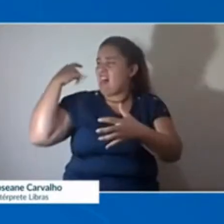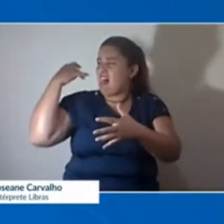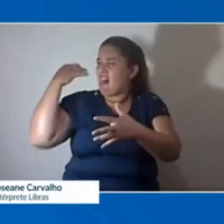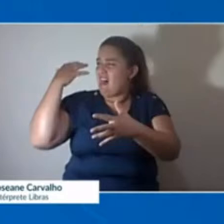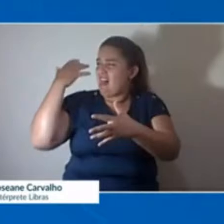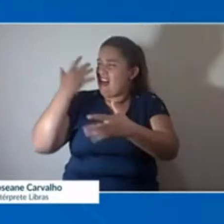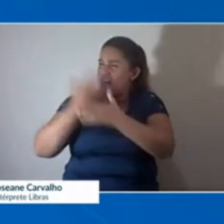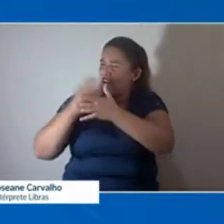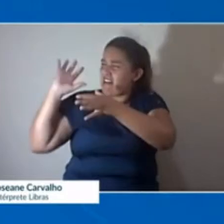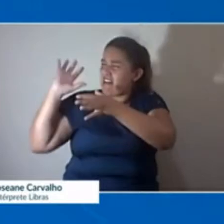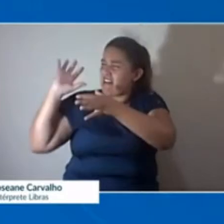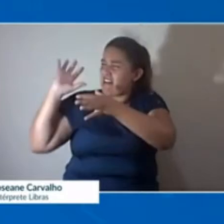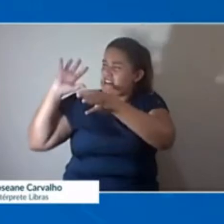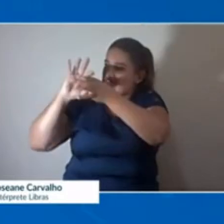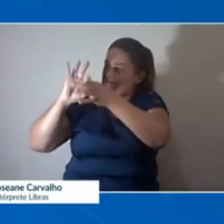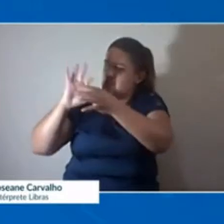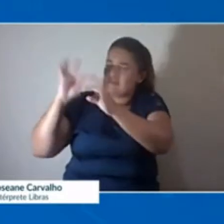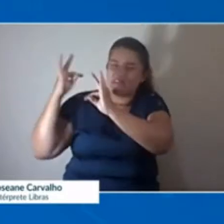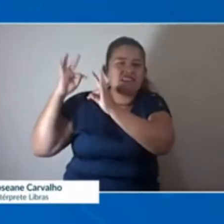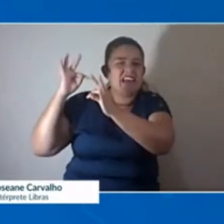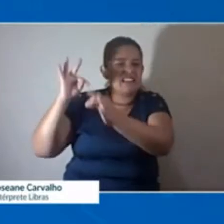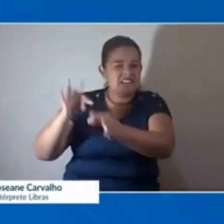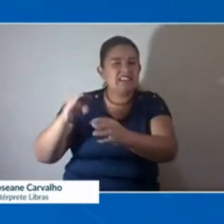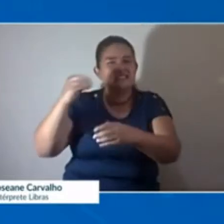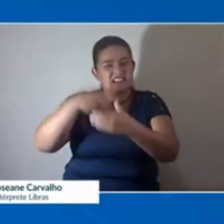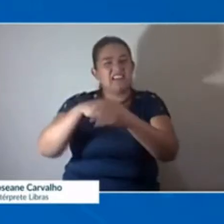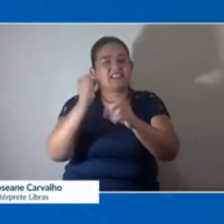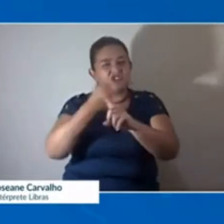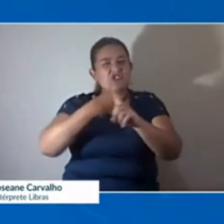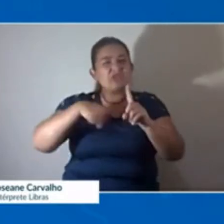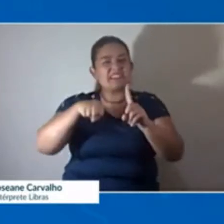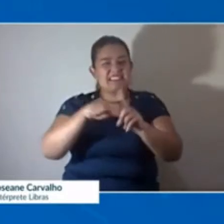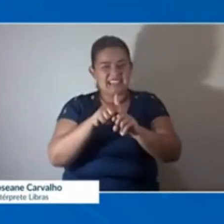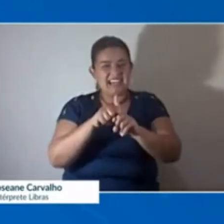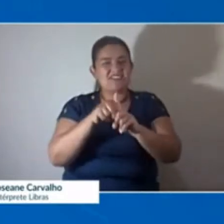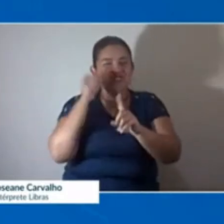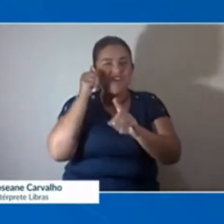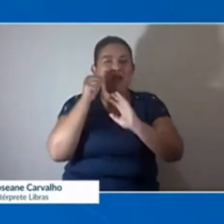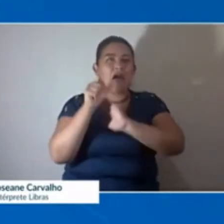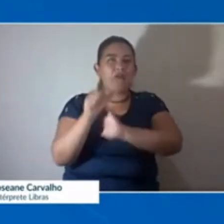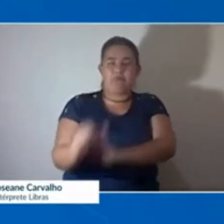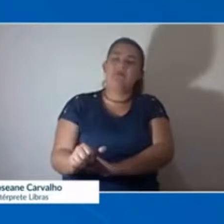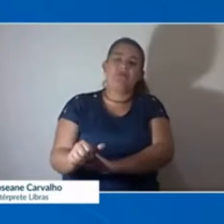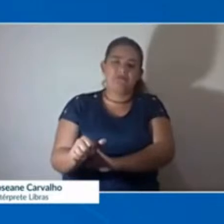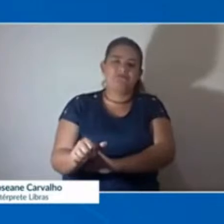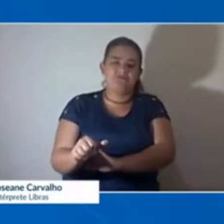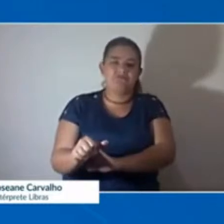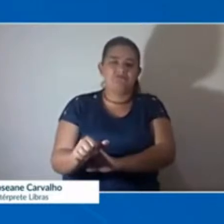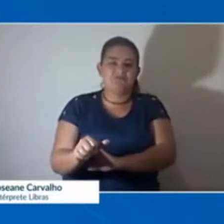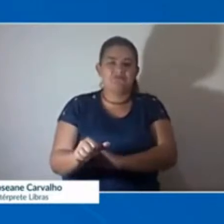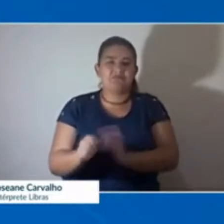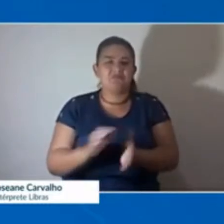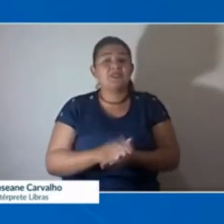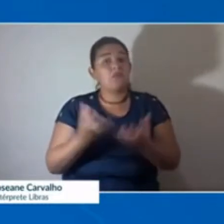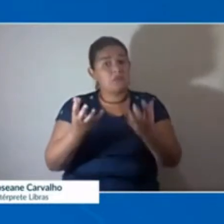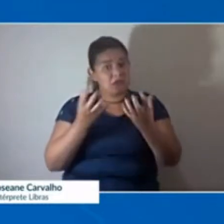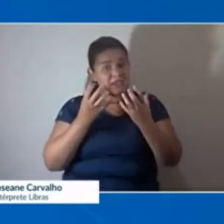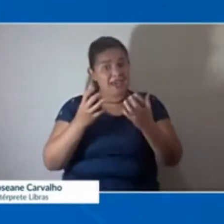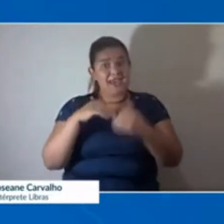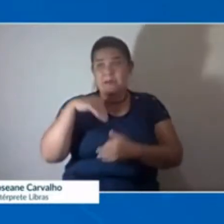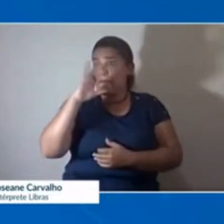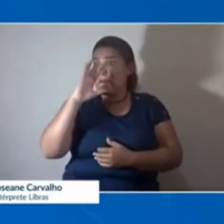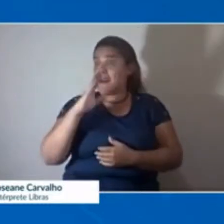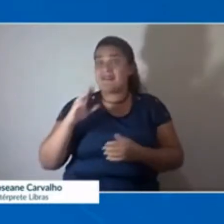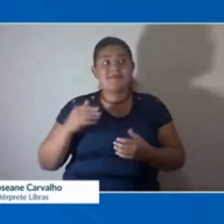muito bem estruturados dentro da sociedade. Então, eu espero que cada vez mais haja mais festivais